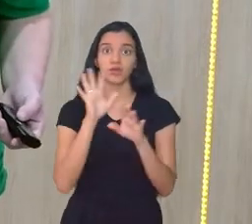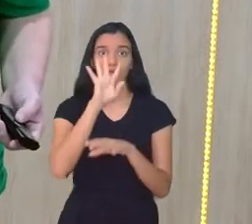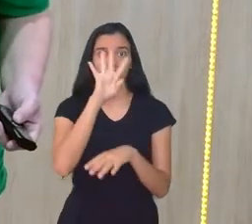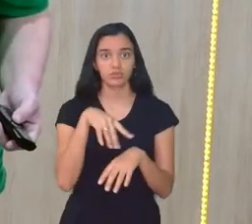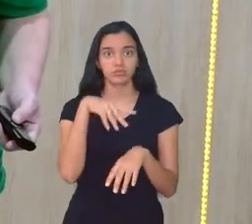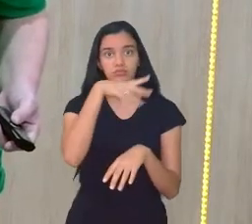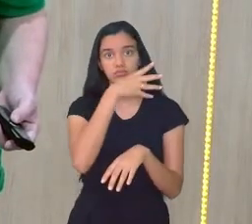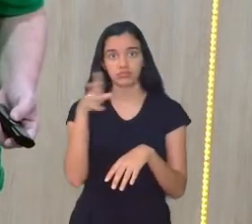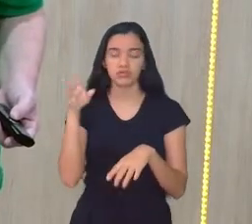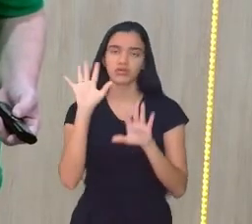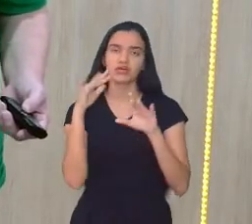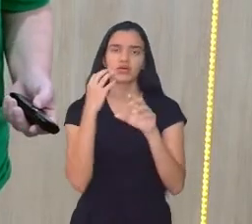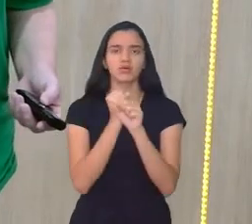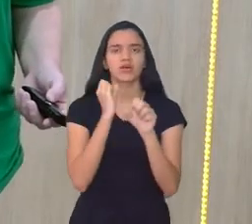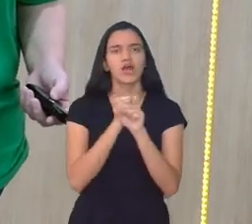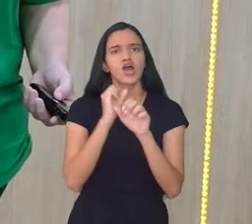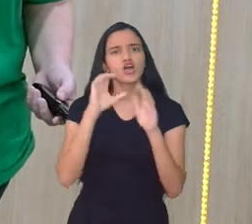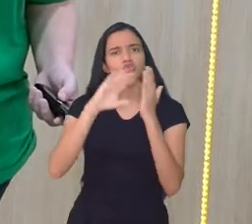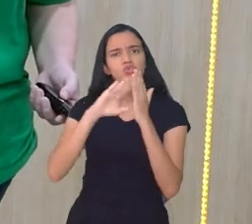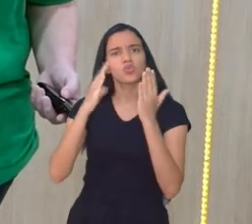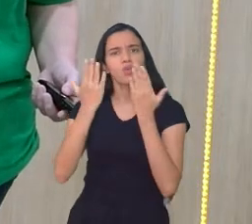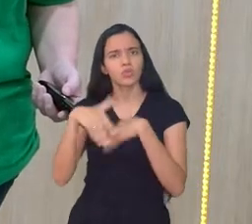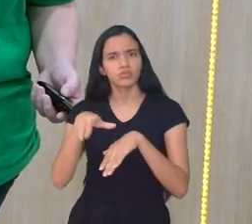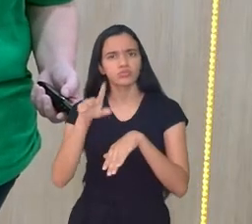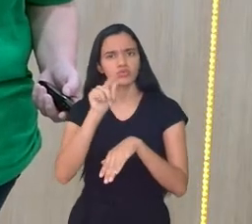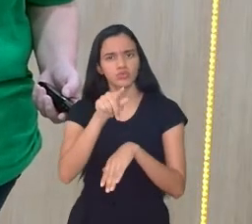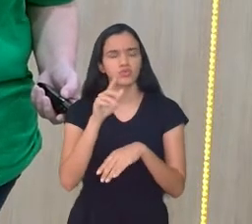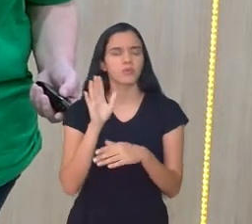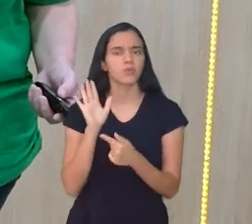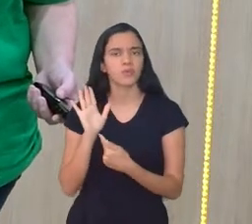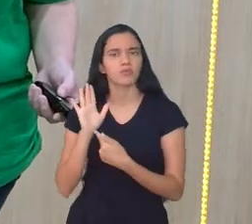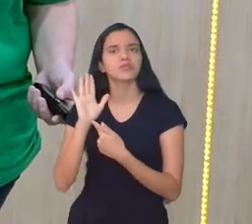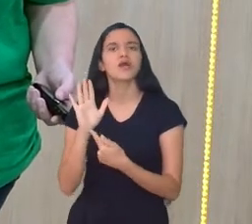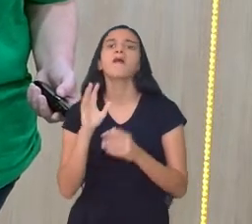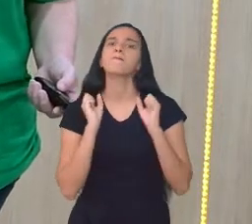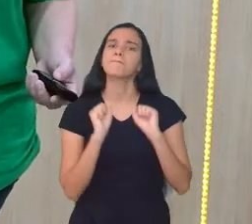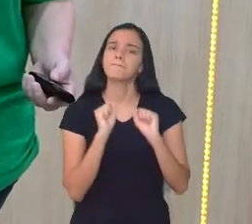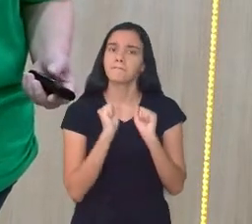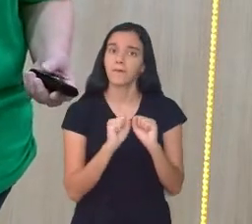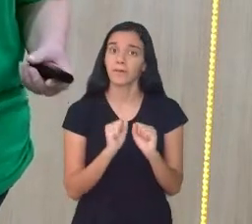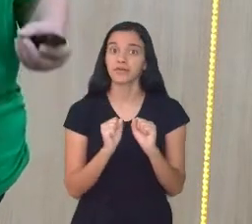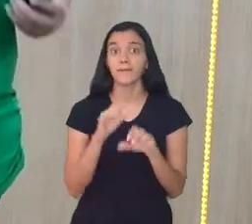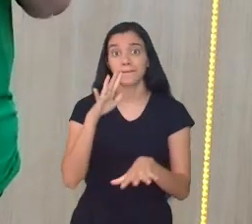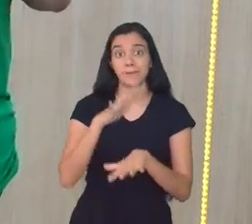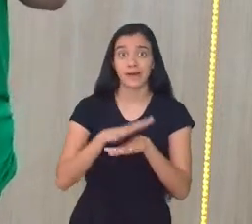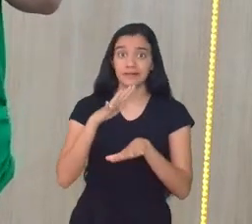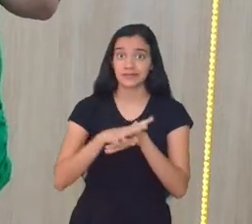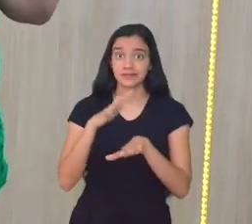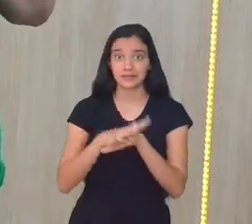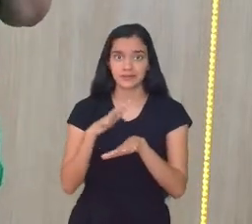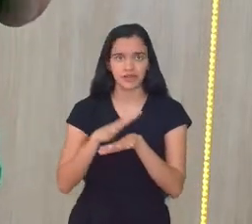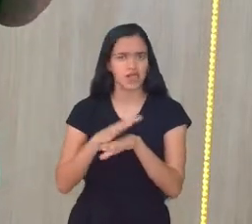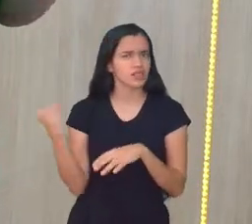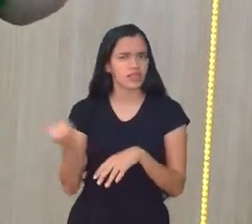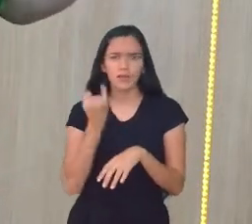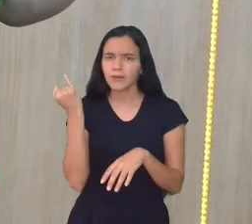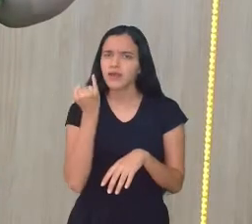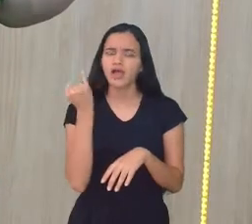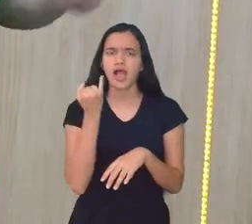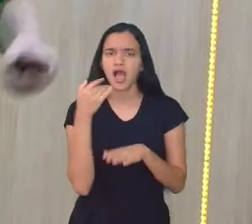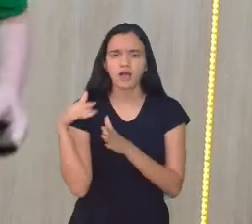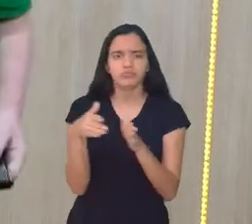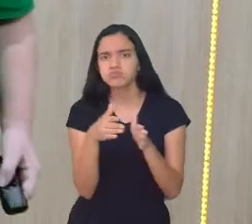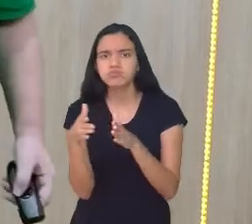conta. Professora, e no concurso eu não podia fazer como a senhora mostrou antes? Não, pode. Matemática não importa o